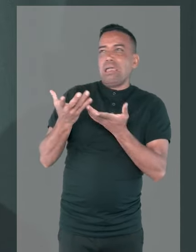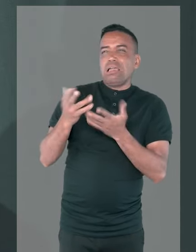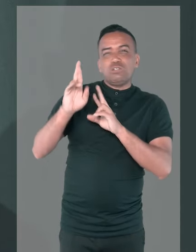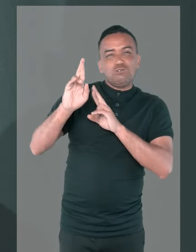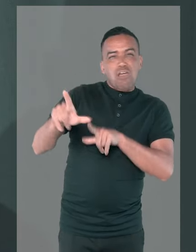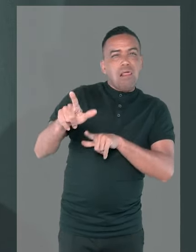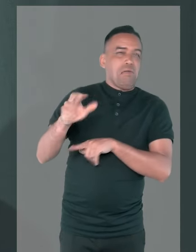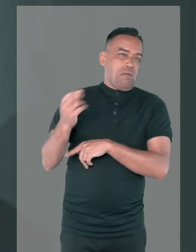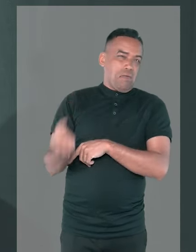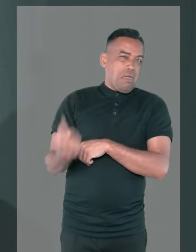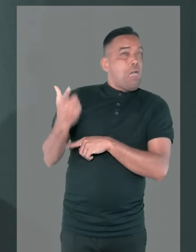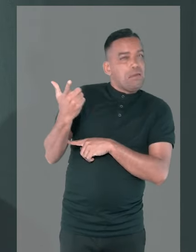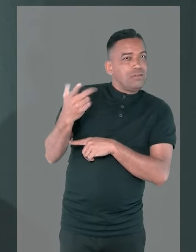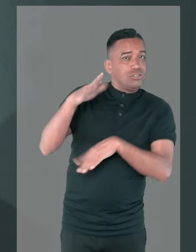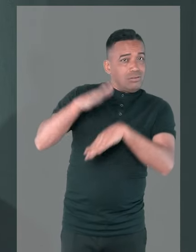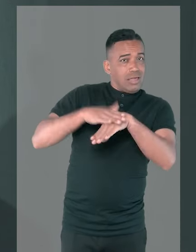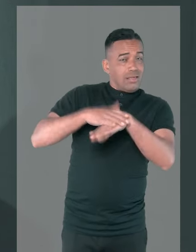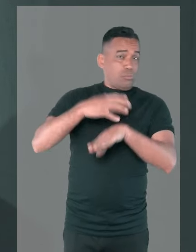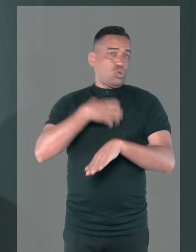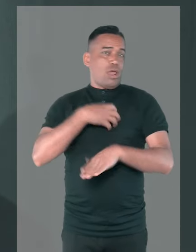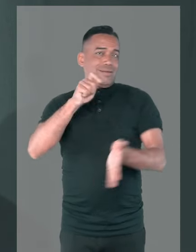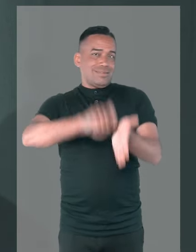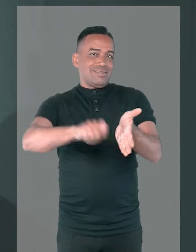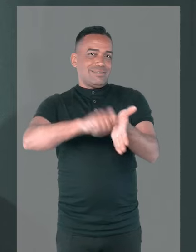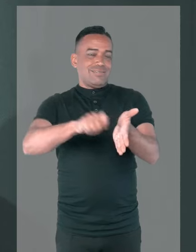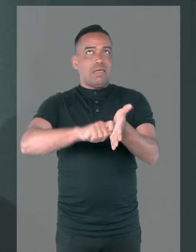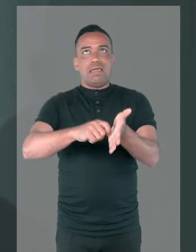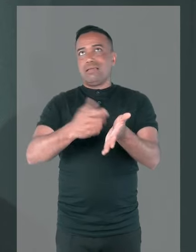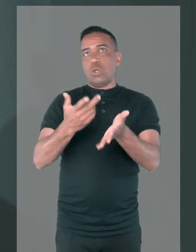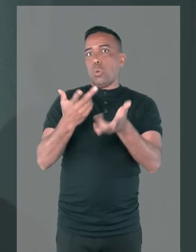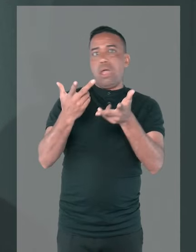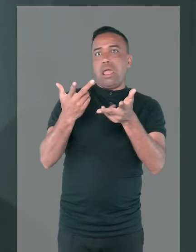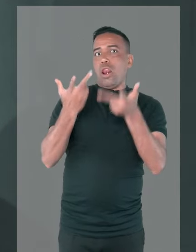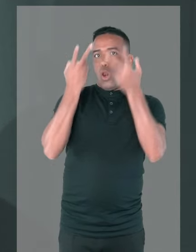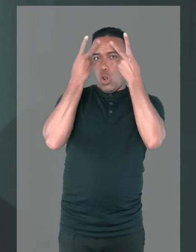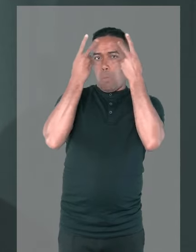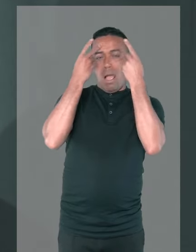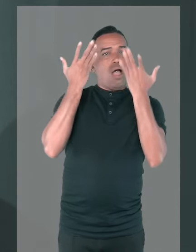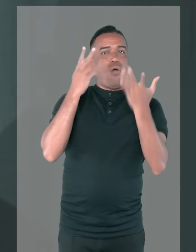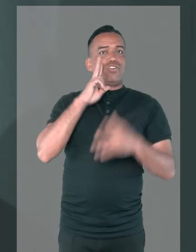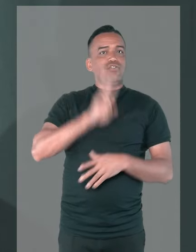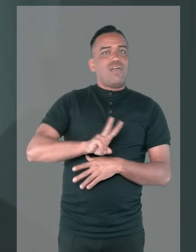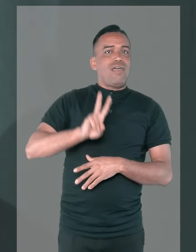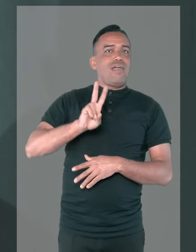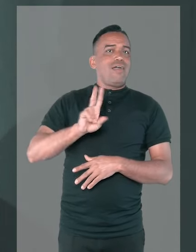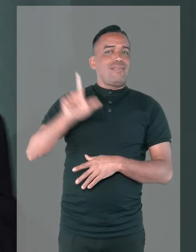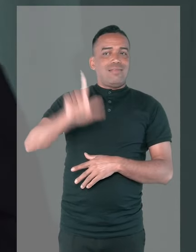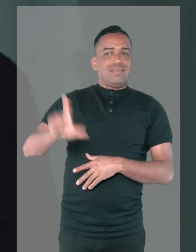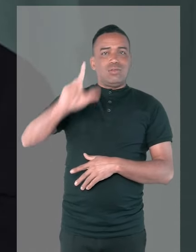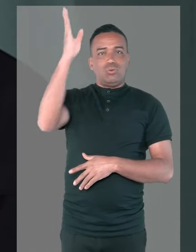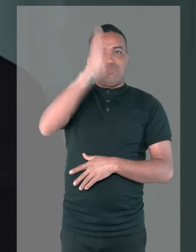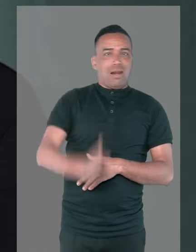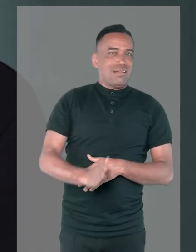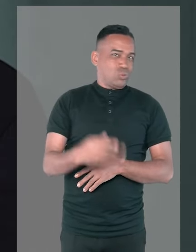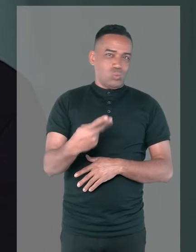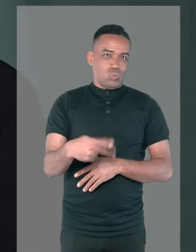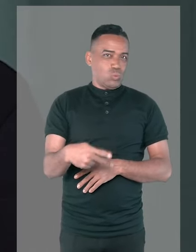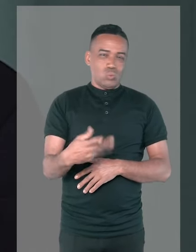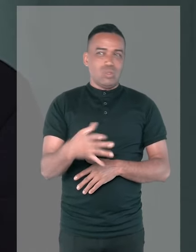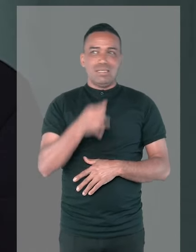que eu escrevo, que não é muito comum na literatura brasileira, que me parece trabalha com